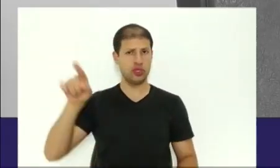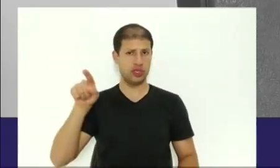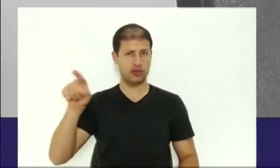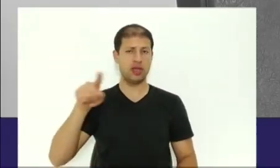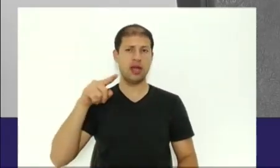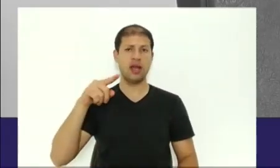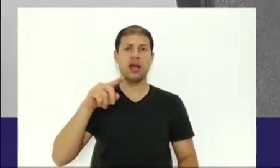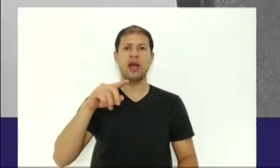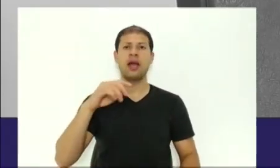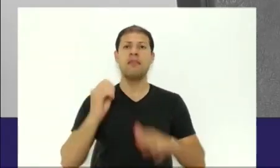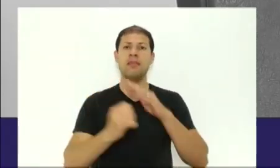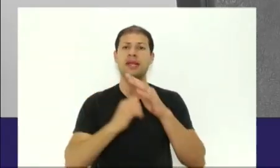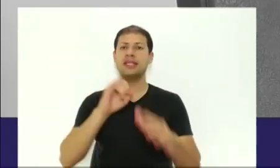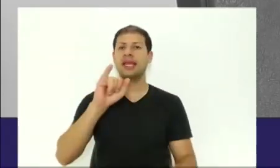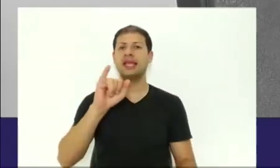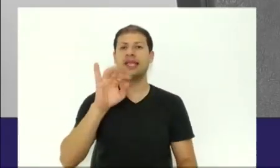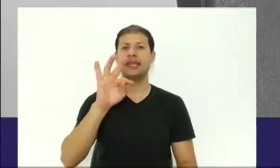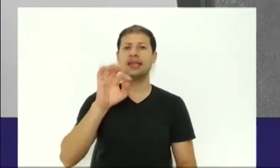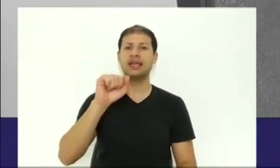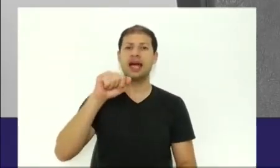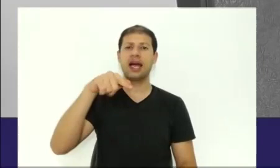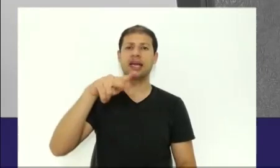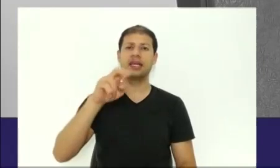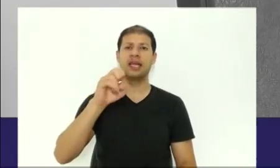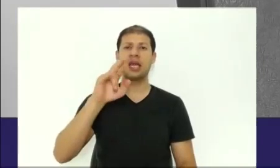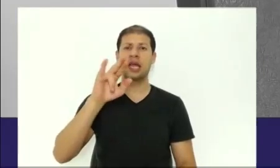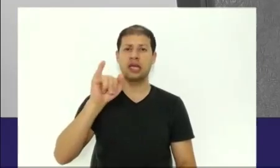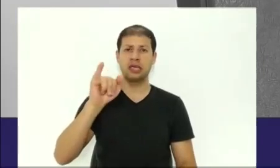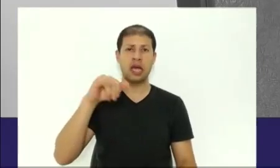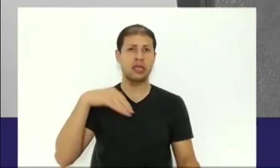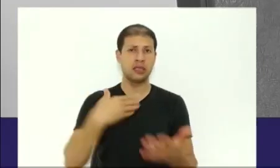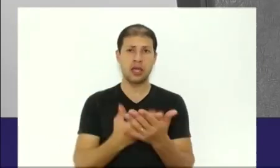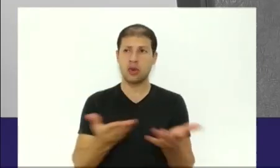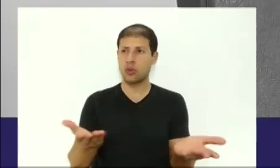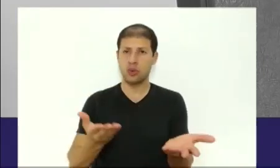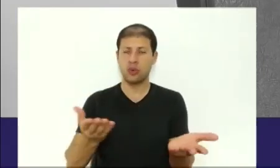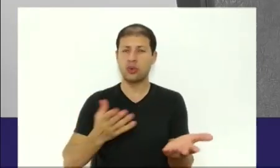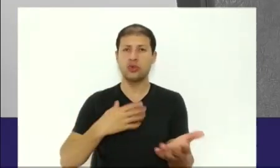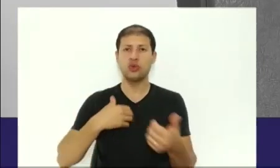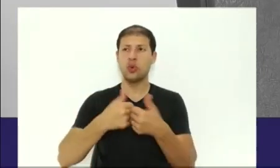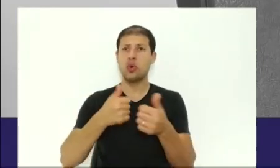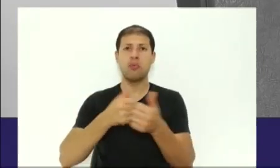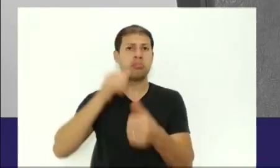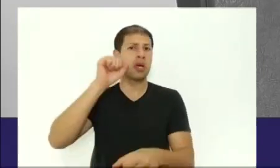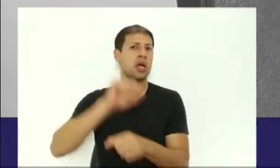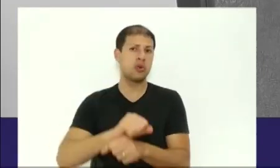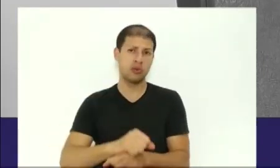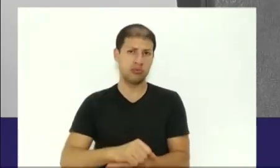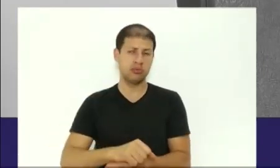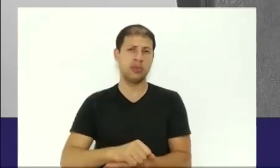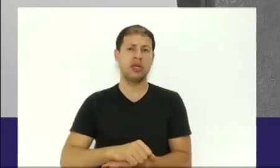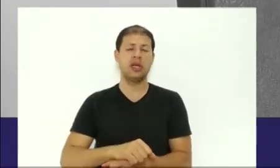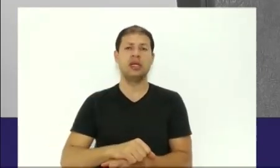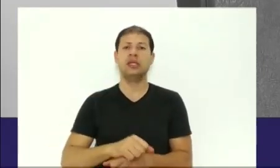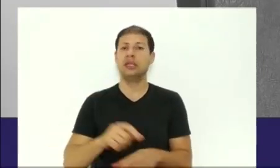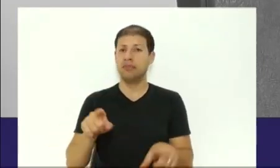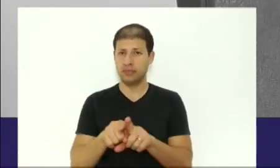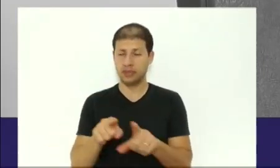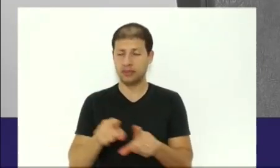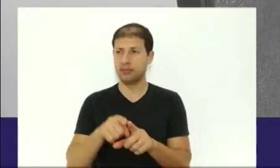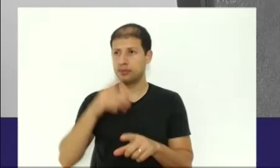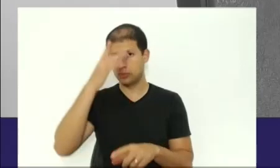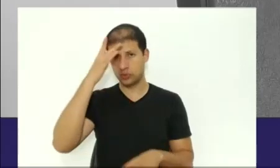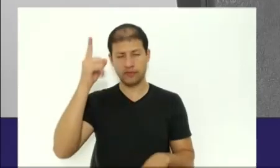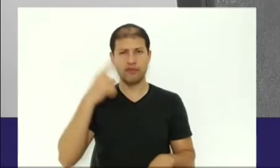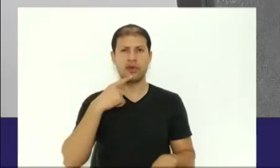Desde então, a cidade e região não têm o atendimento desse serviço. Ainda, segundo os usuários, em fevereiro